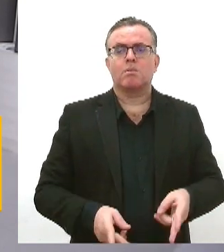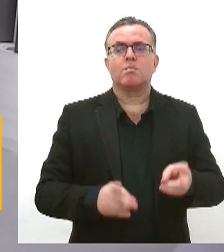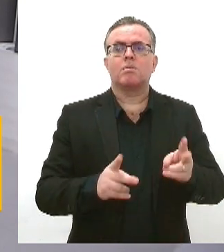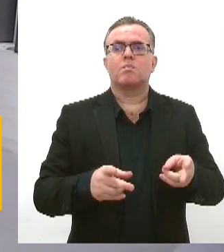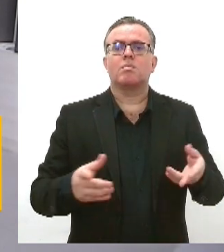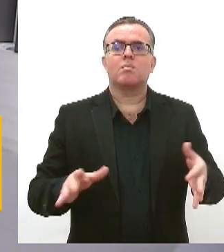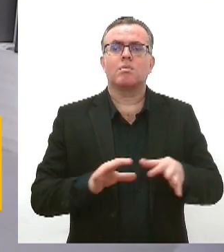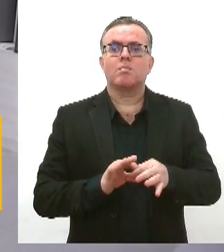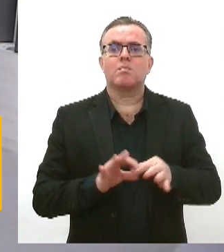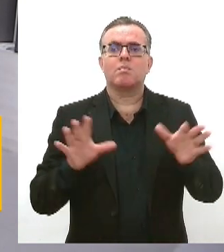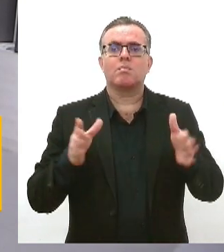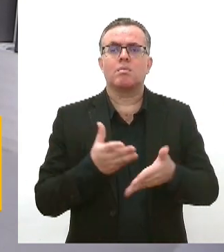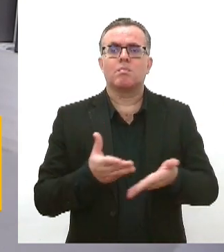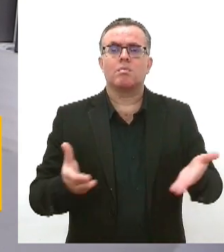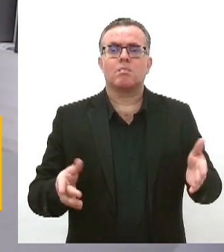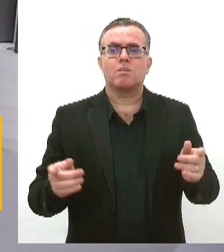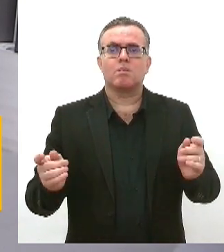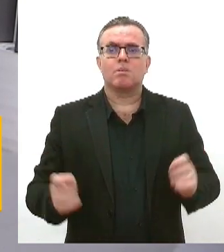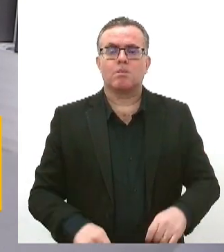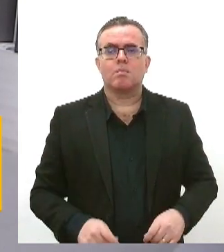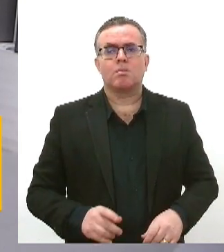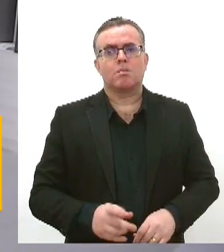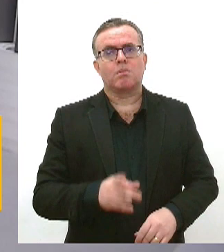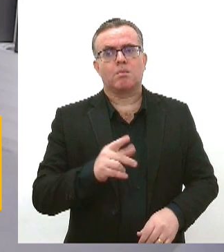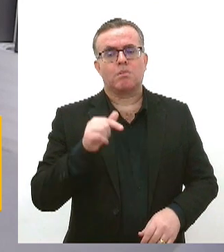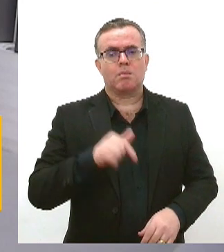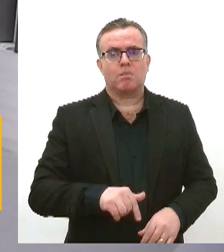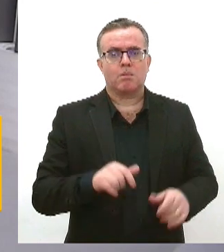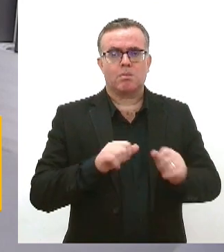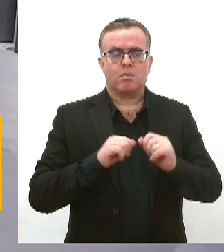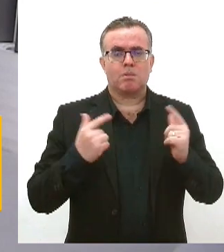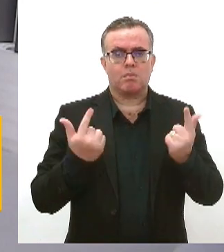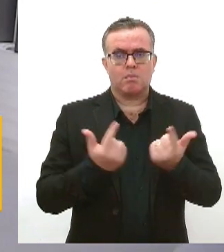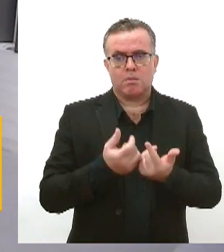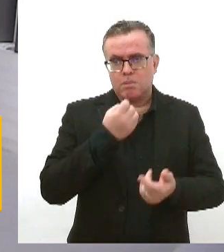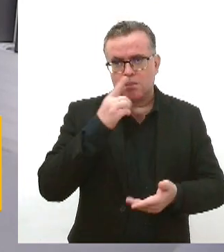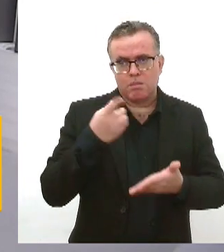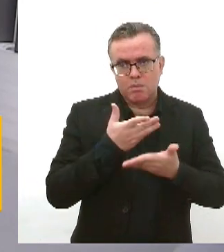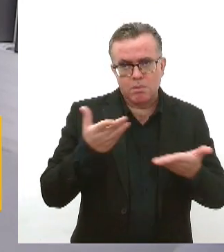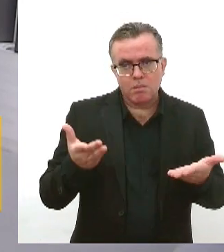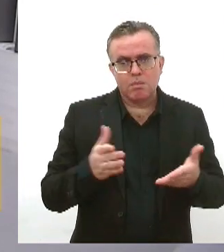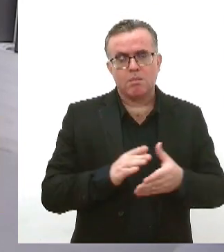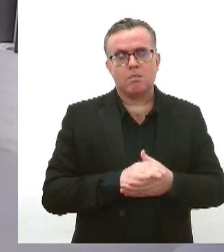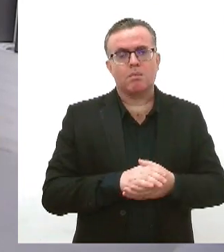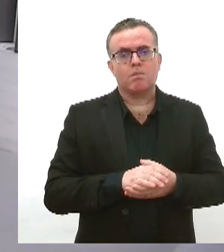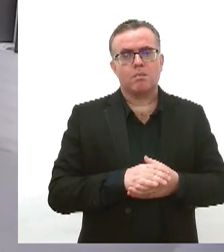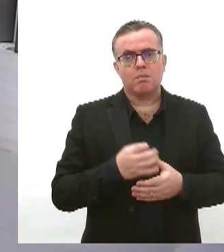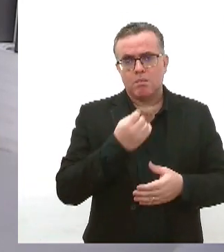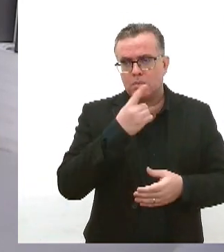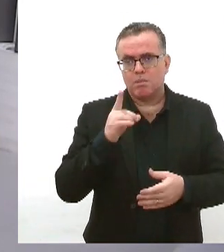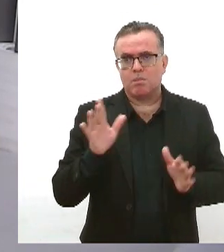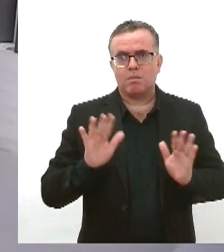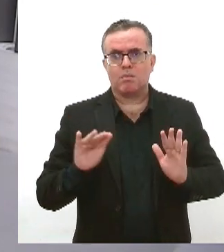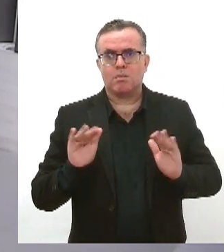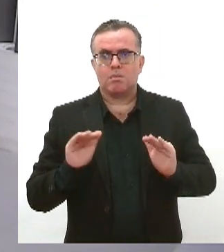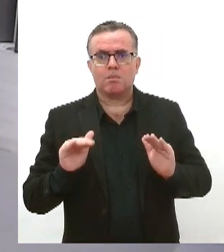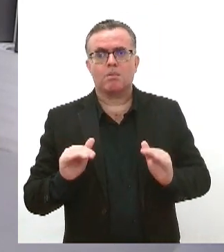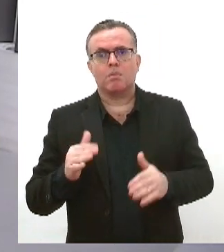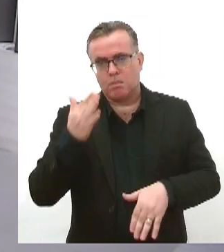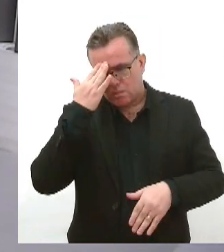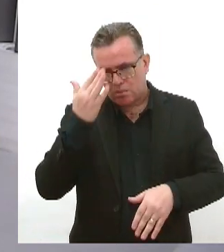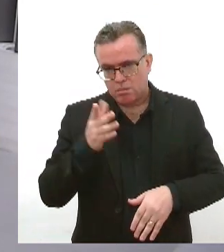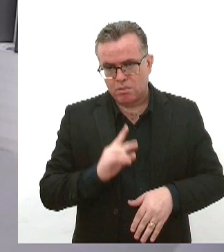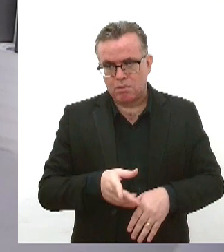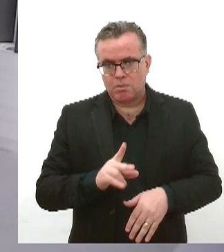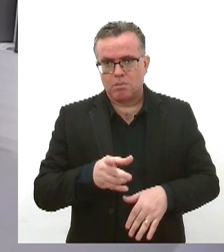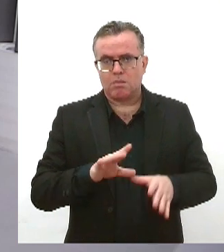está sempre aberto aqui na TV Alese. Bom dia. Bom dia, obrigado, Denise, estou sempre à